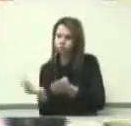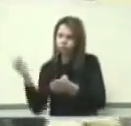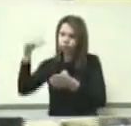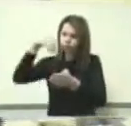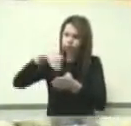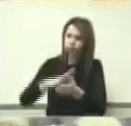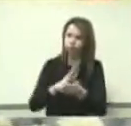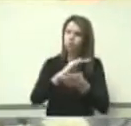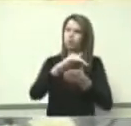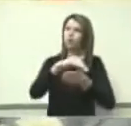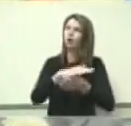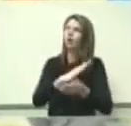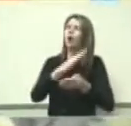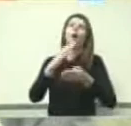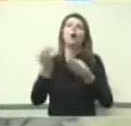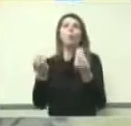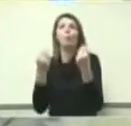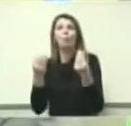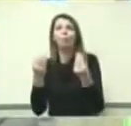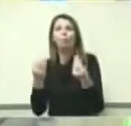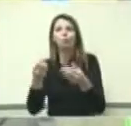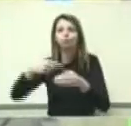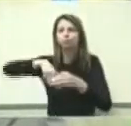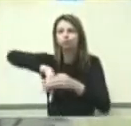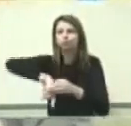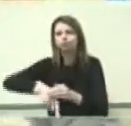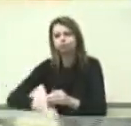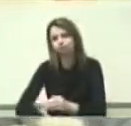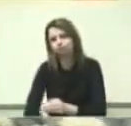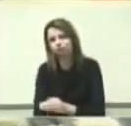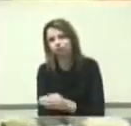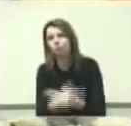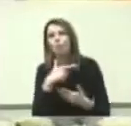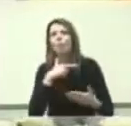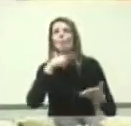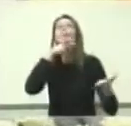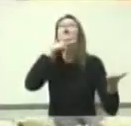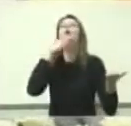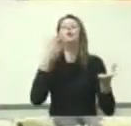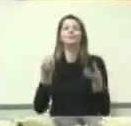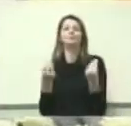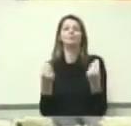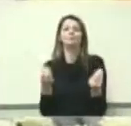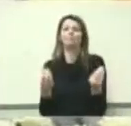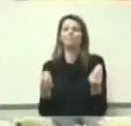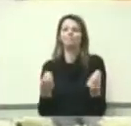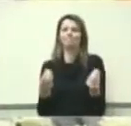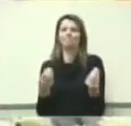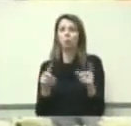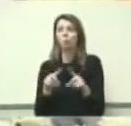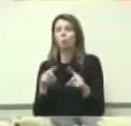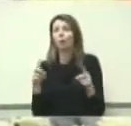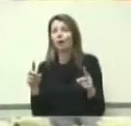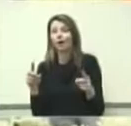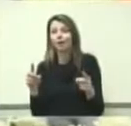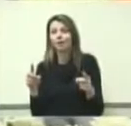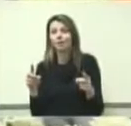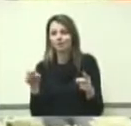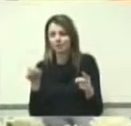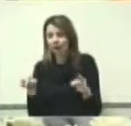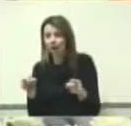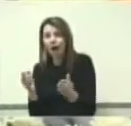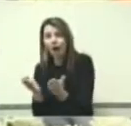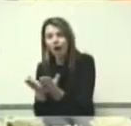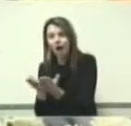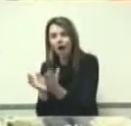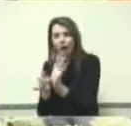a fazer água e eles iam realmente perecer se não tivesse a providência de Jesus